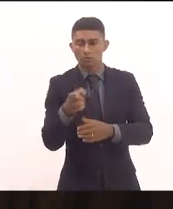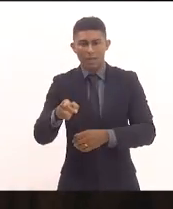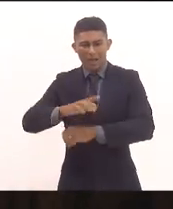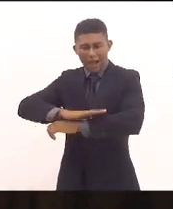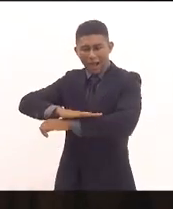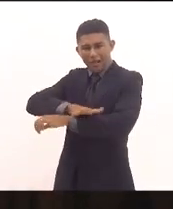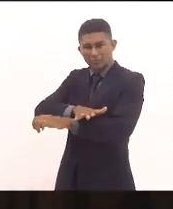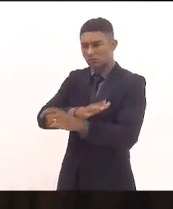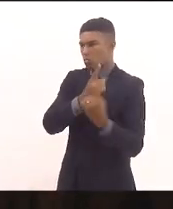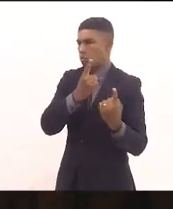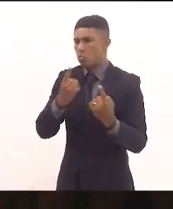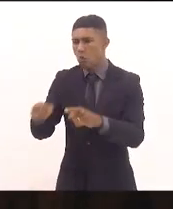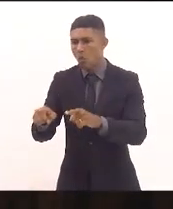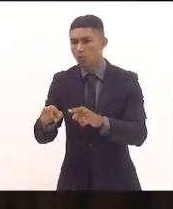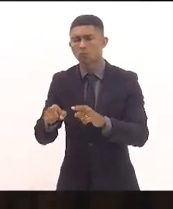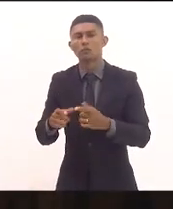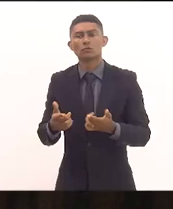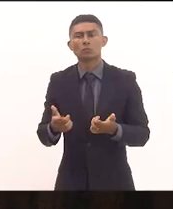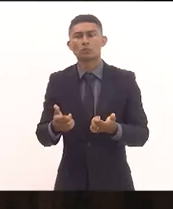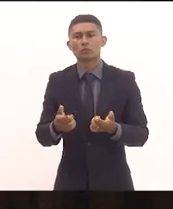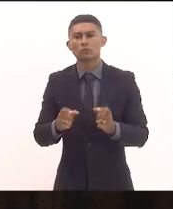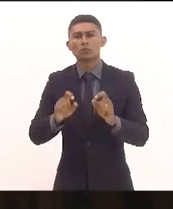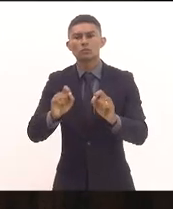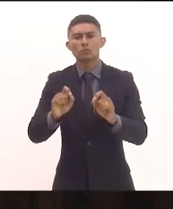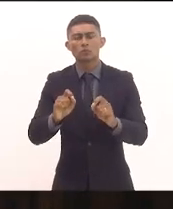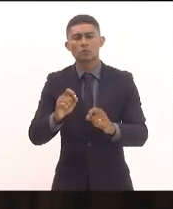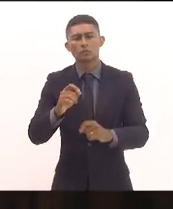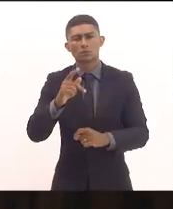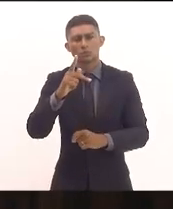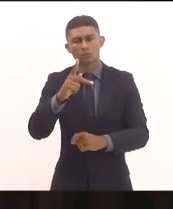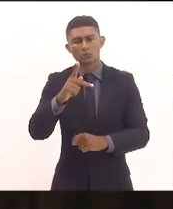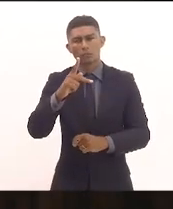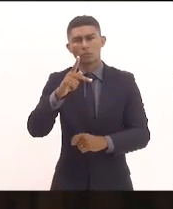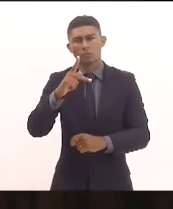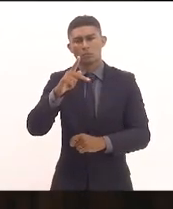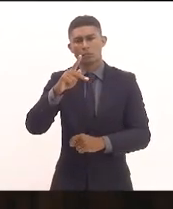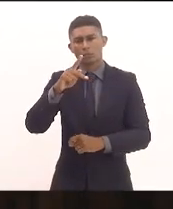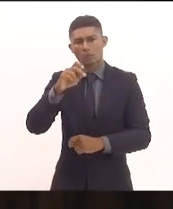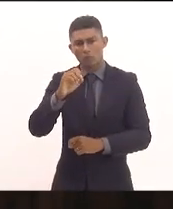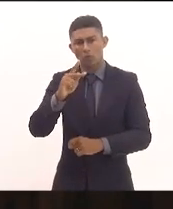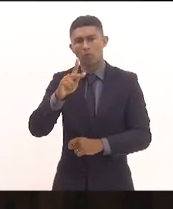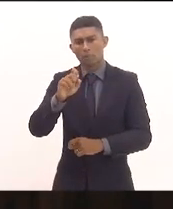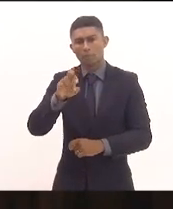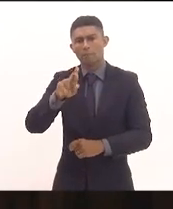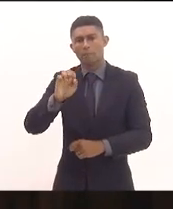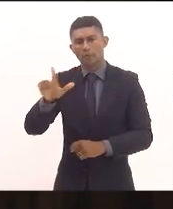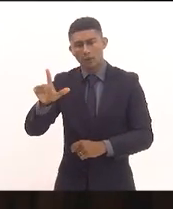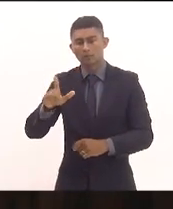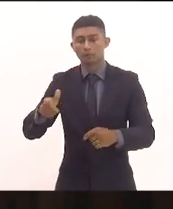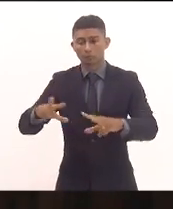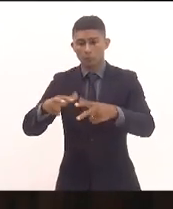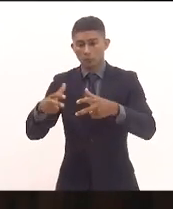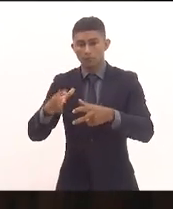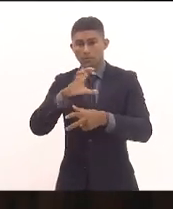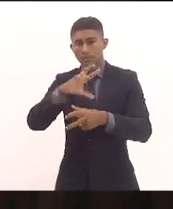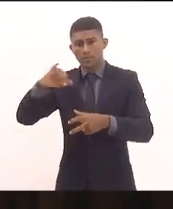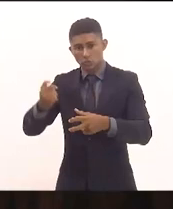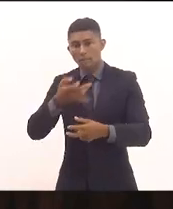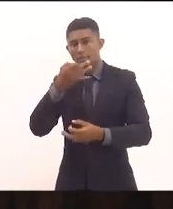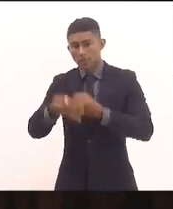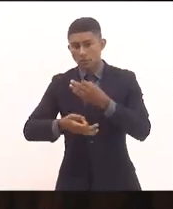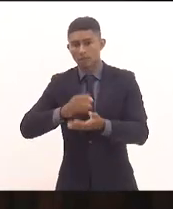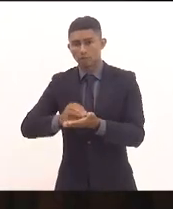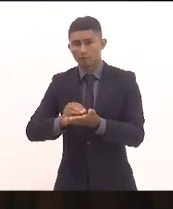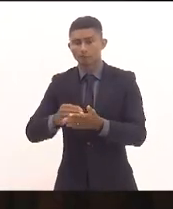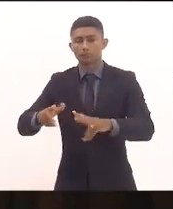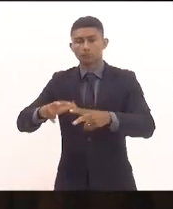ciclo grave de puerperal, pendendo de pareceres das comissões de Constituição e Justiça, de